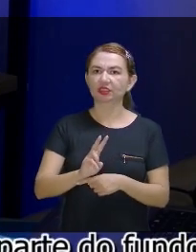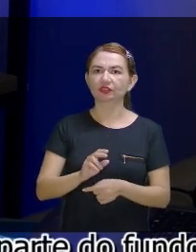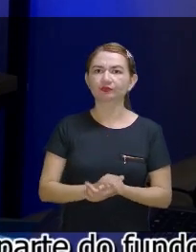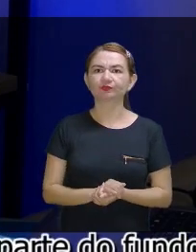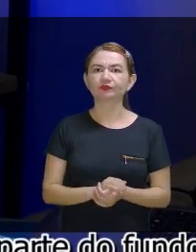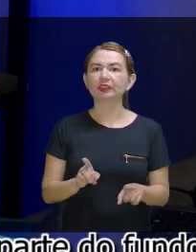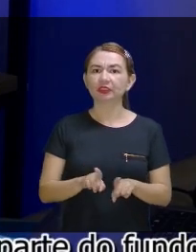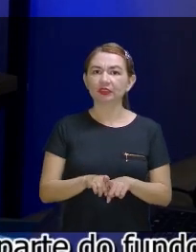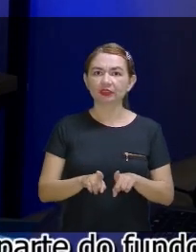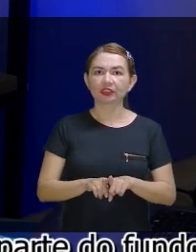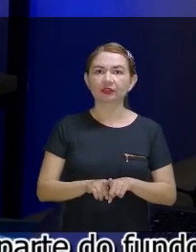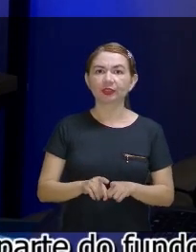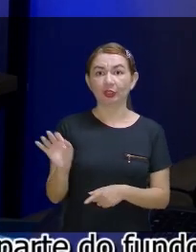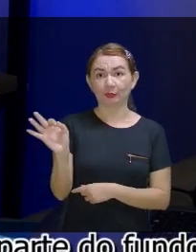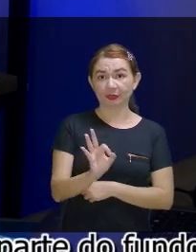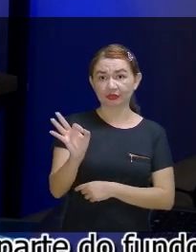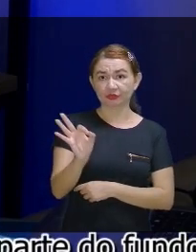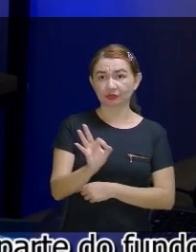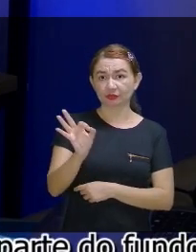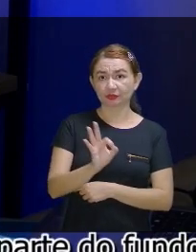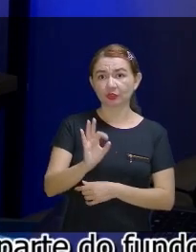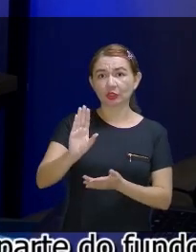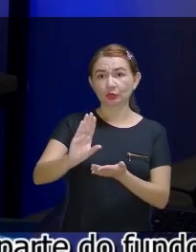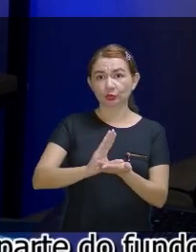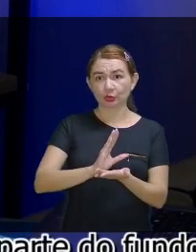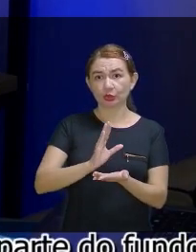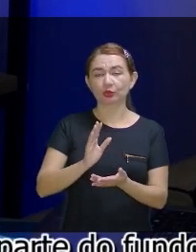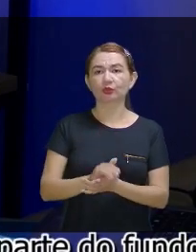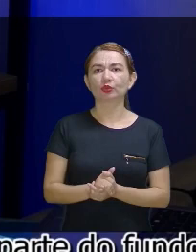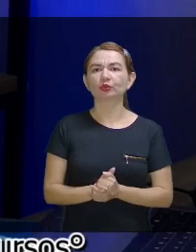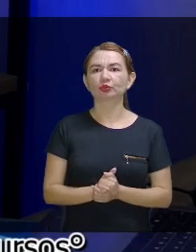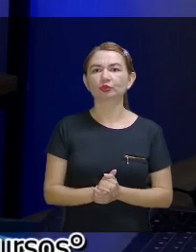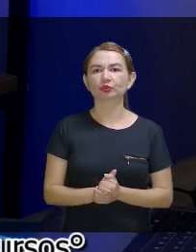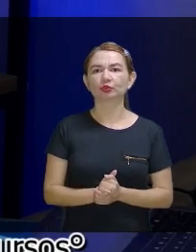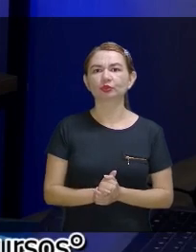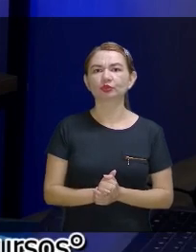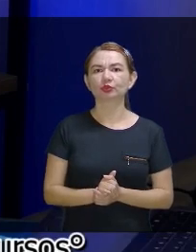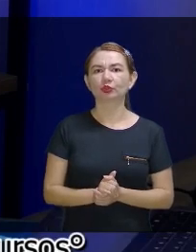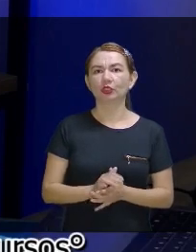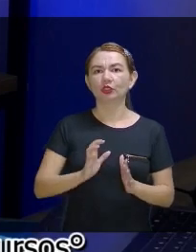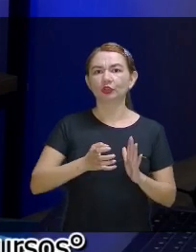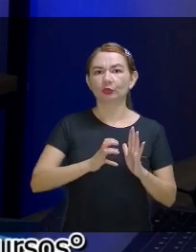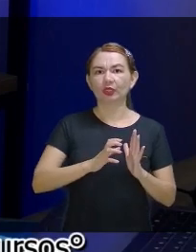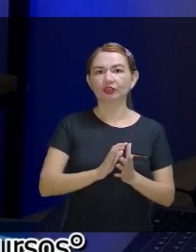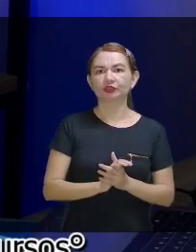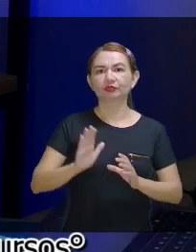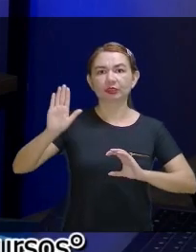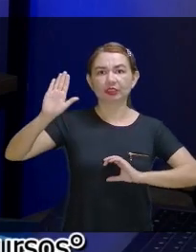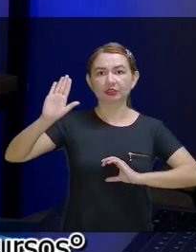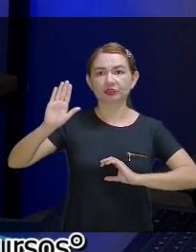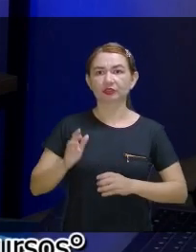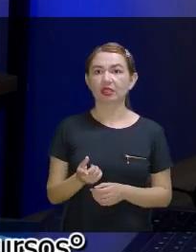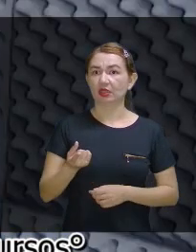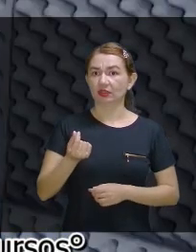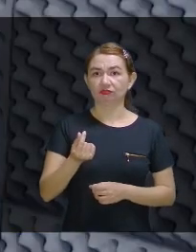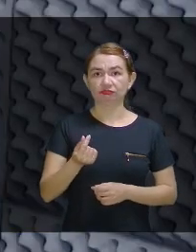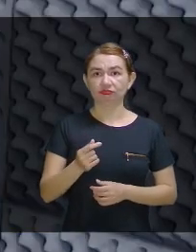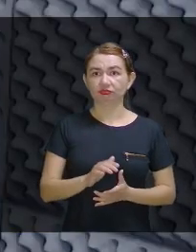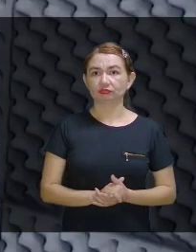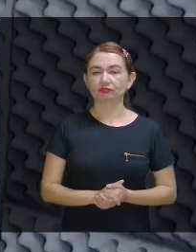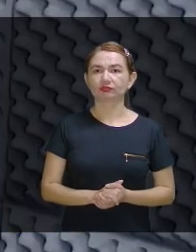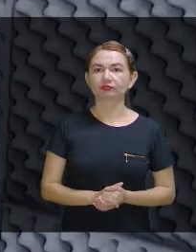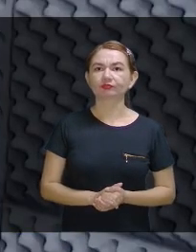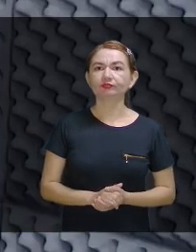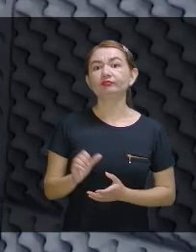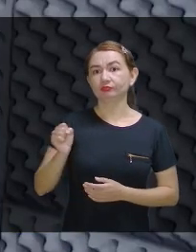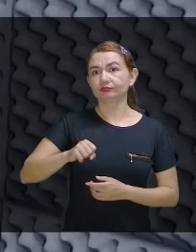Orion Teixeira. Percentual, uma cota do recurso partidário, do fundo, para essas candidaturas que não recebiam esses recursos.